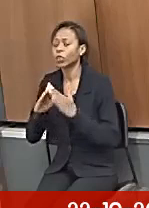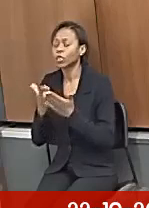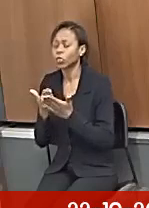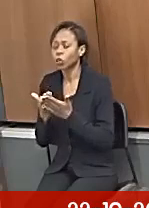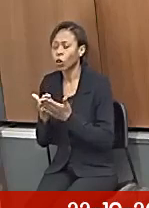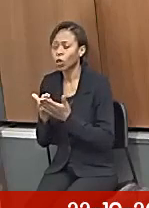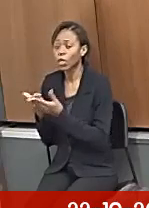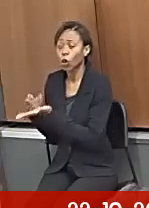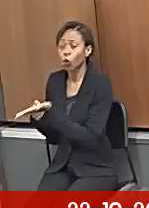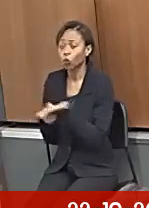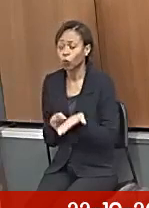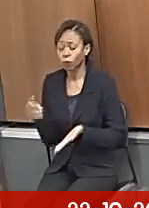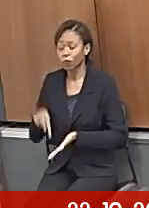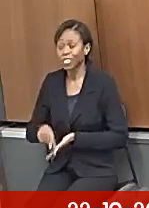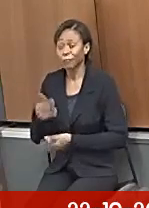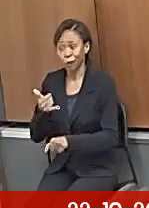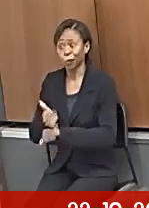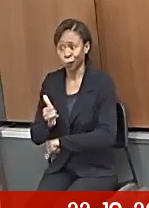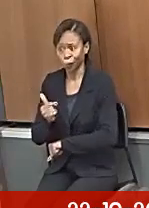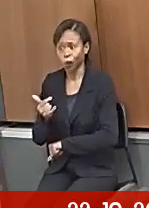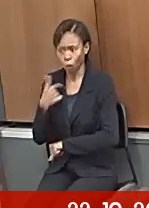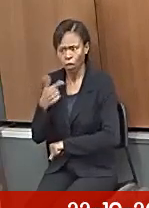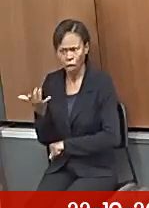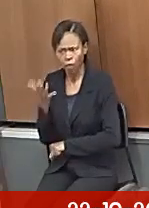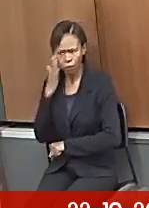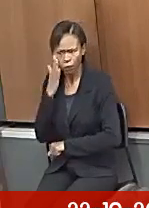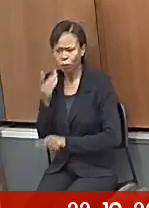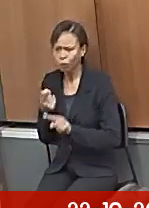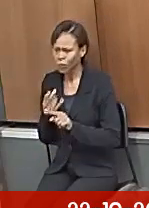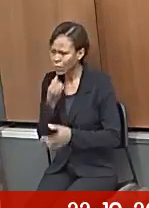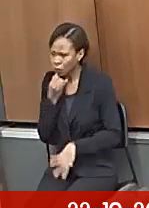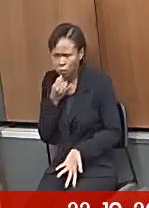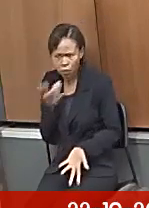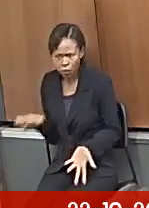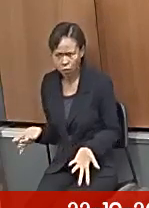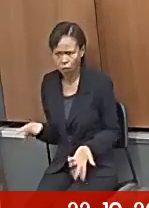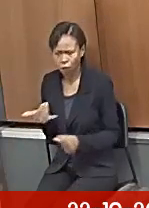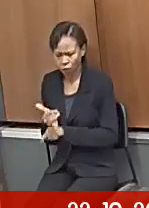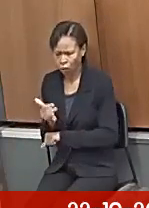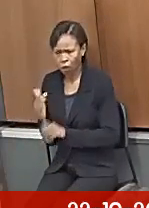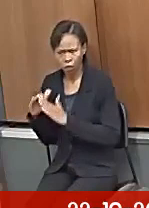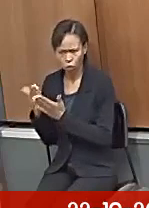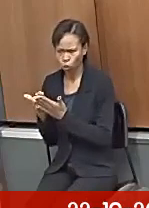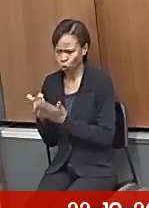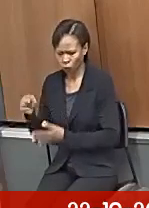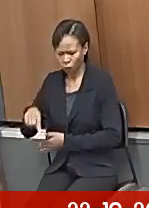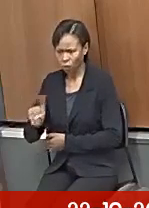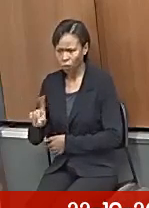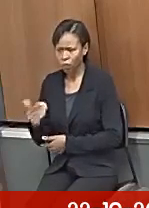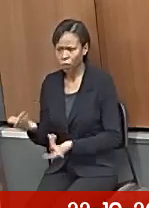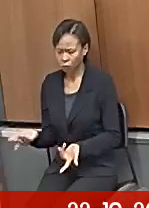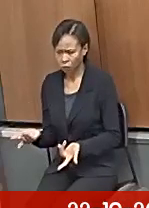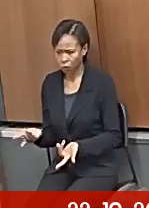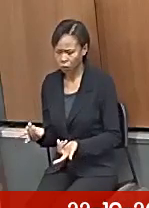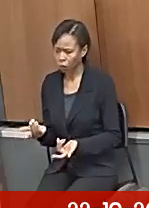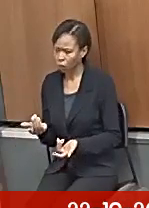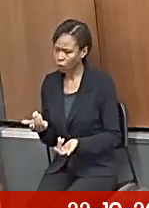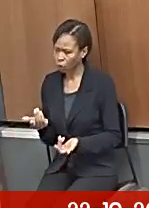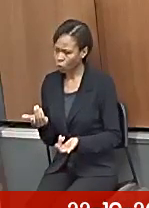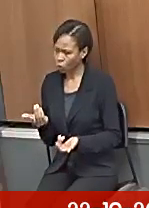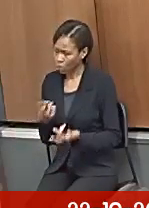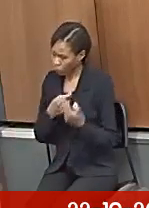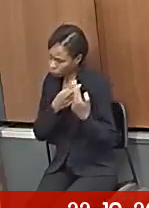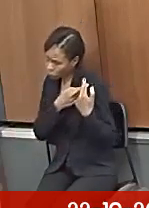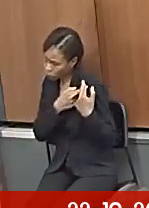participar, é lamentável. Porque eu acho que uma coisa que a gente não pode fugir é da responsabilidade